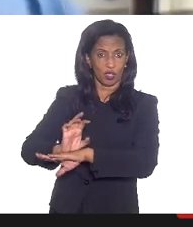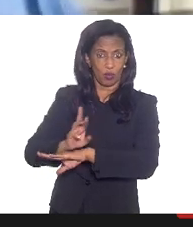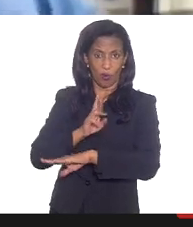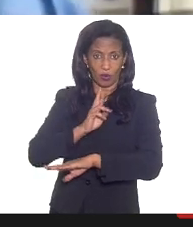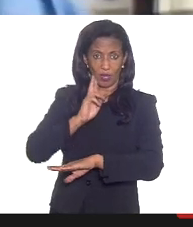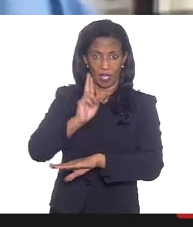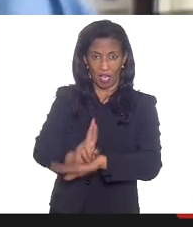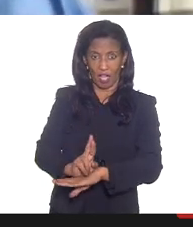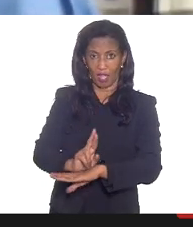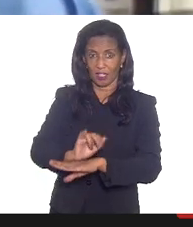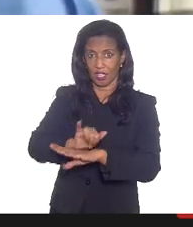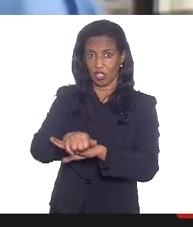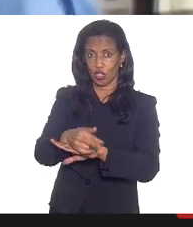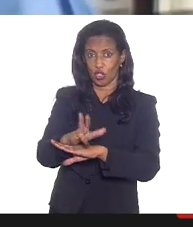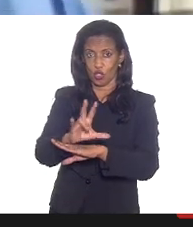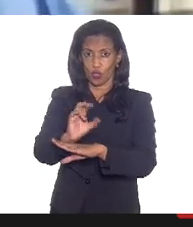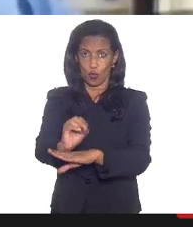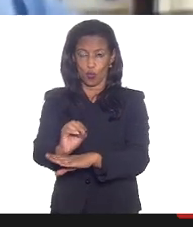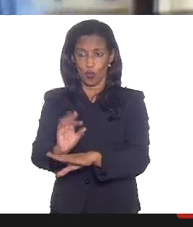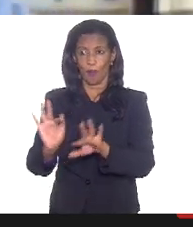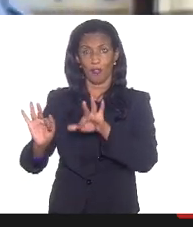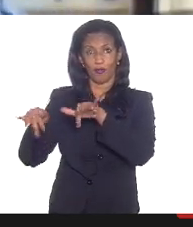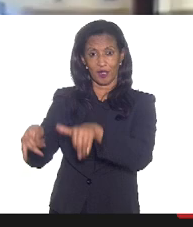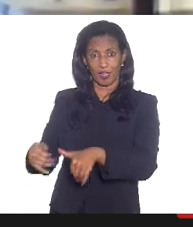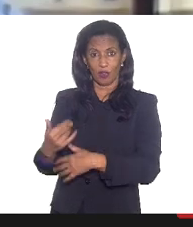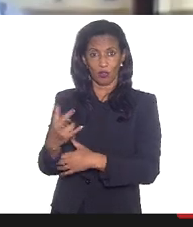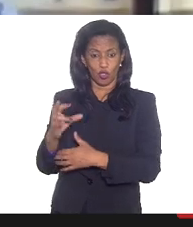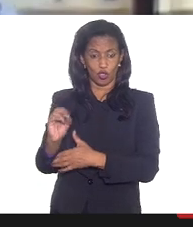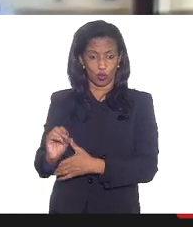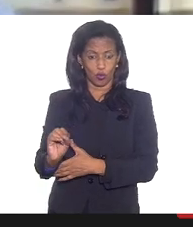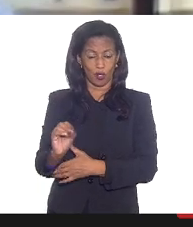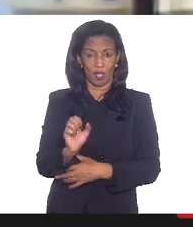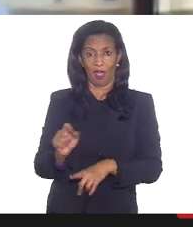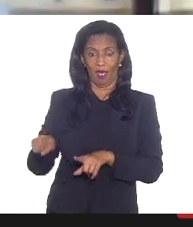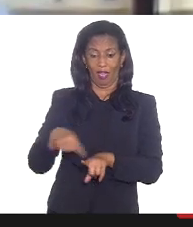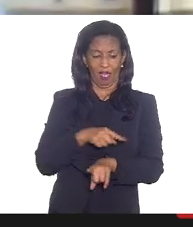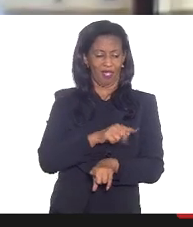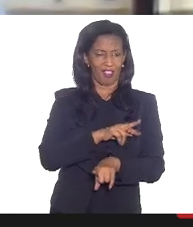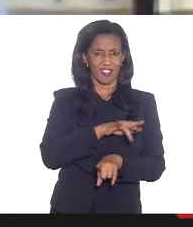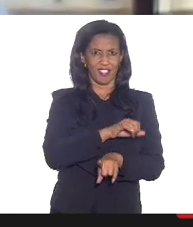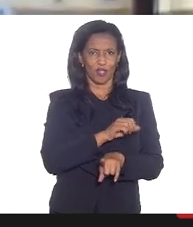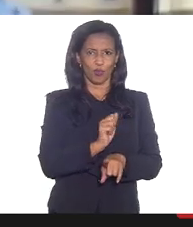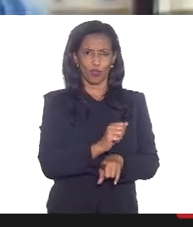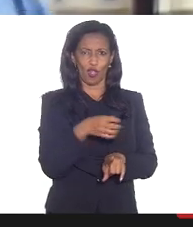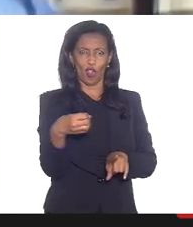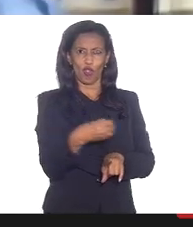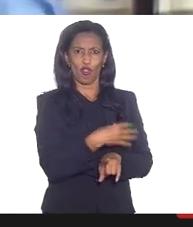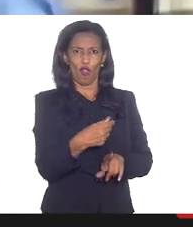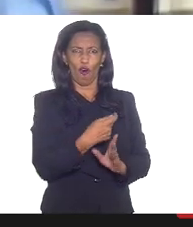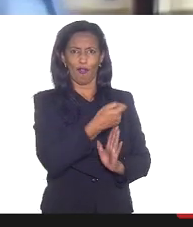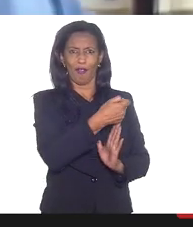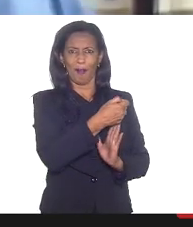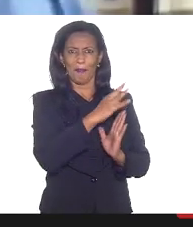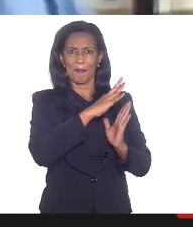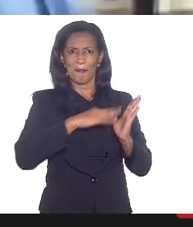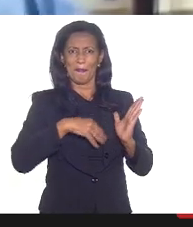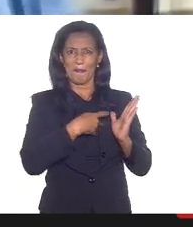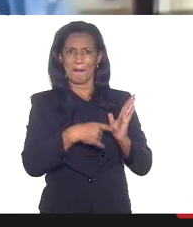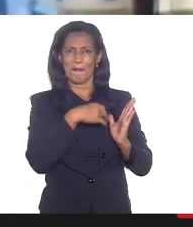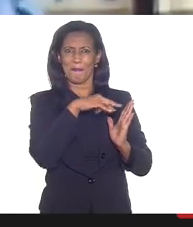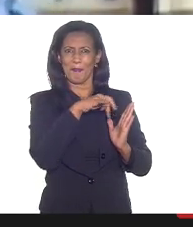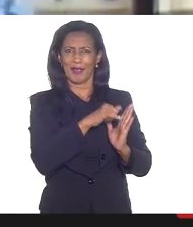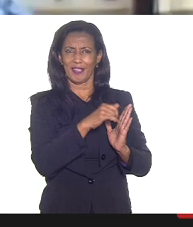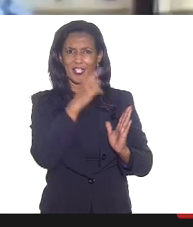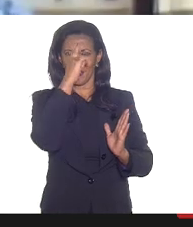resposta até julho, para, no final de julho, a SEDUC disponibilizar a nova matriz já pensando no matrícula fácil.